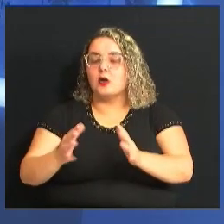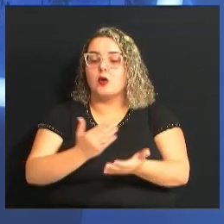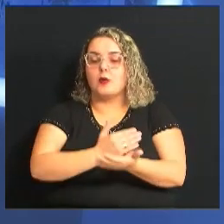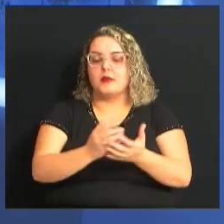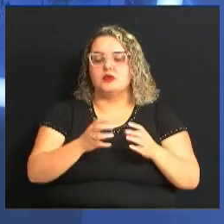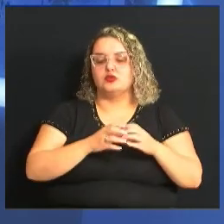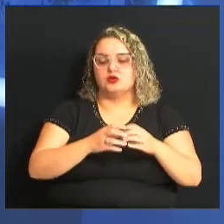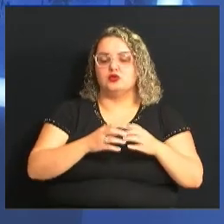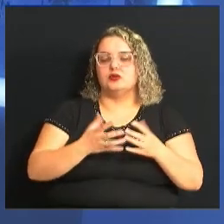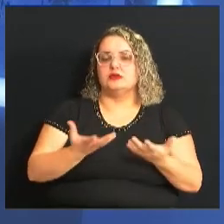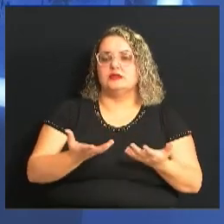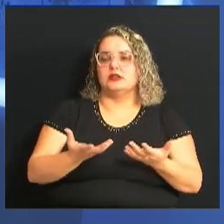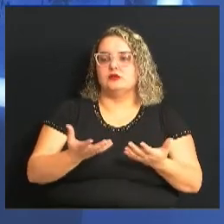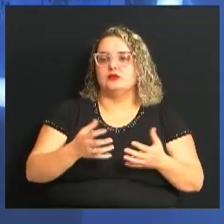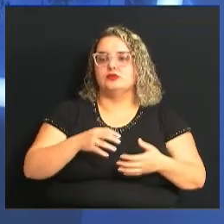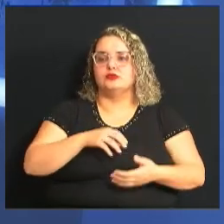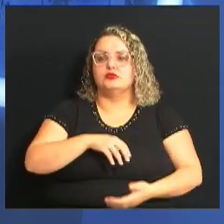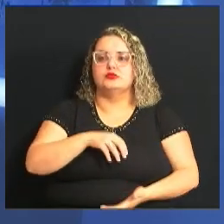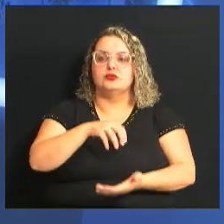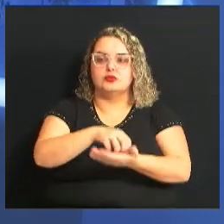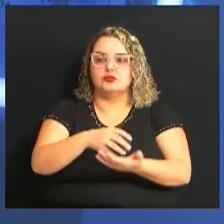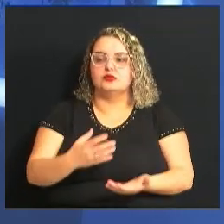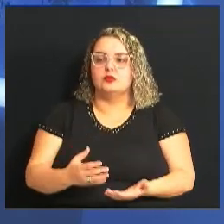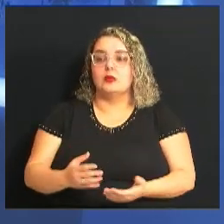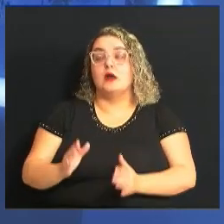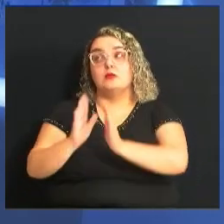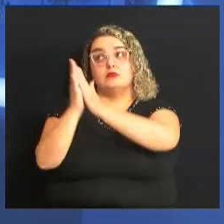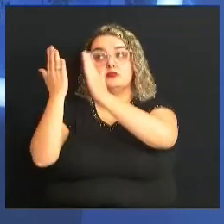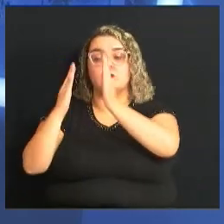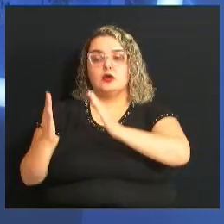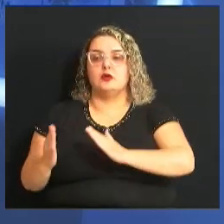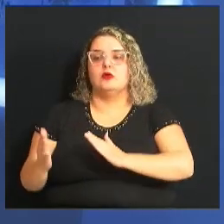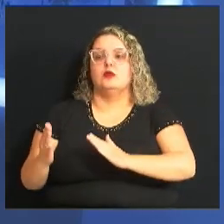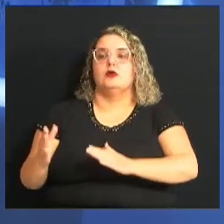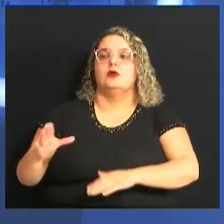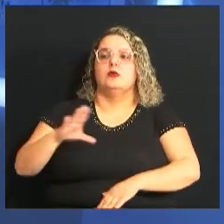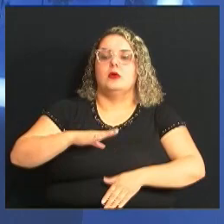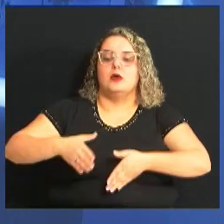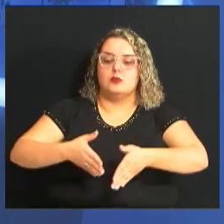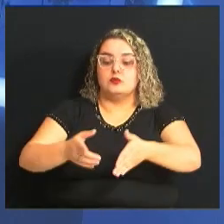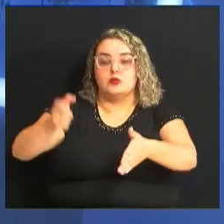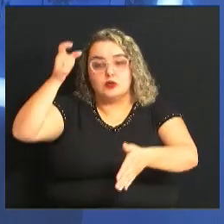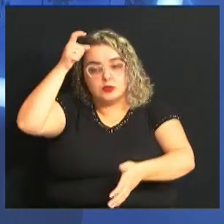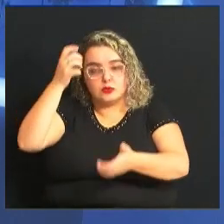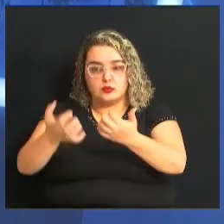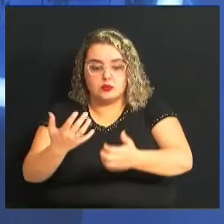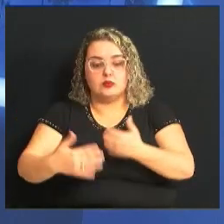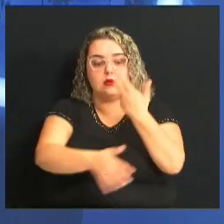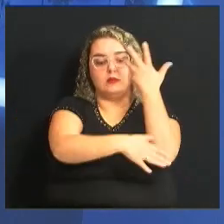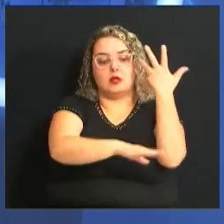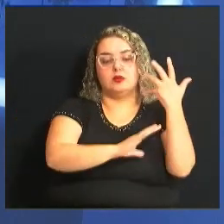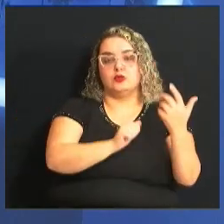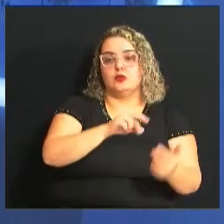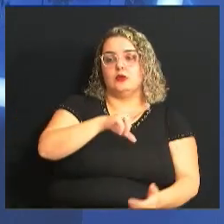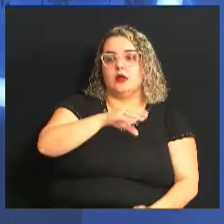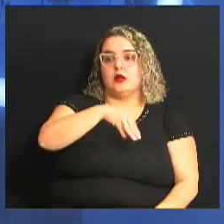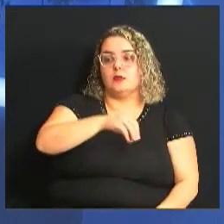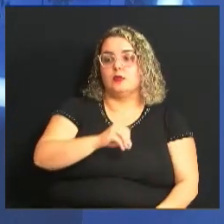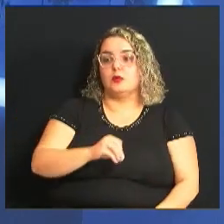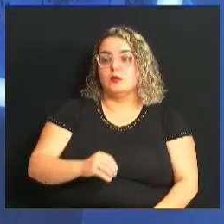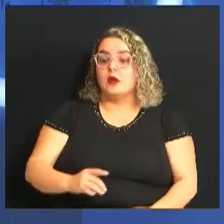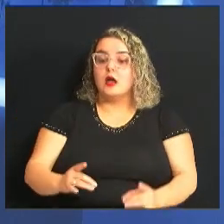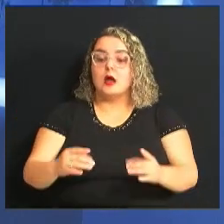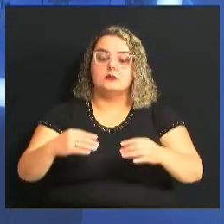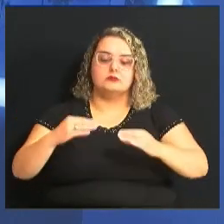passa pela Biblioteca Municipal, desce um pouco mais ali no Beco do Inferno, na Praça do Carmo, no Monumento Túmulo de Carlos